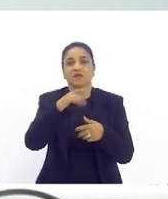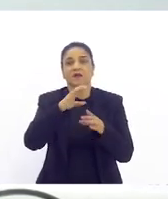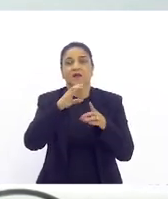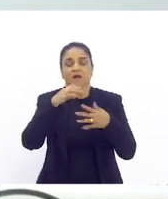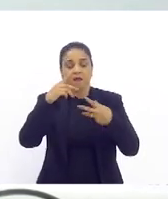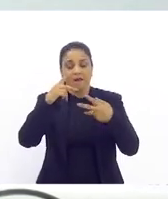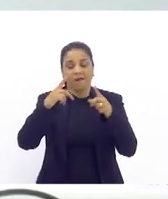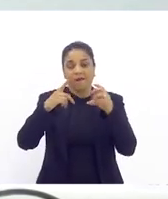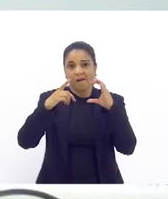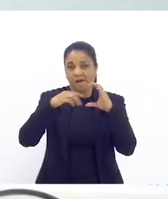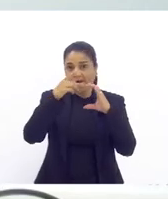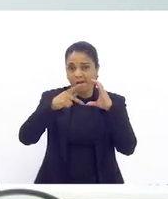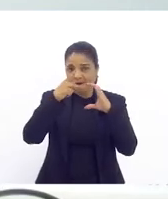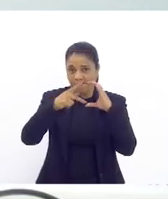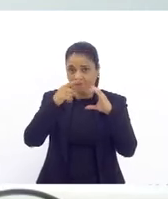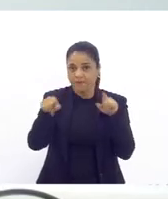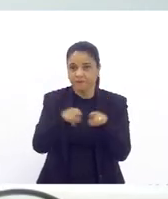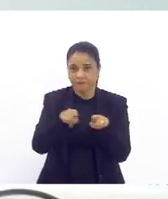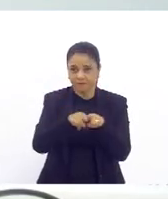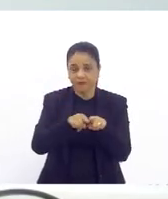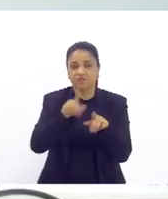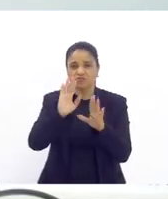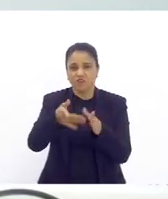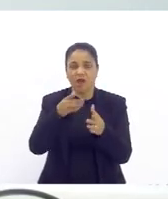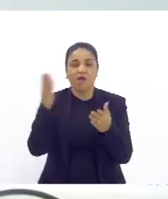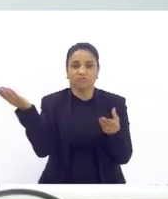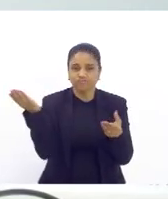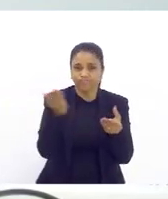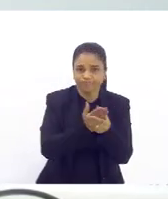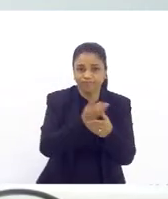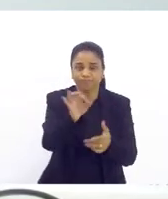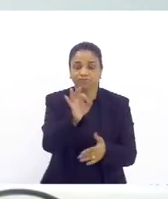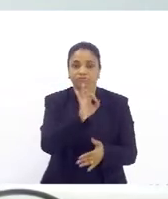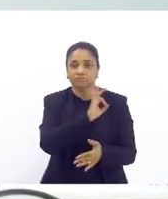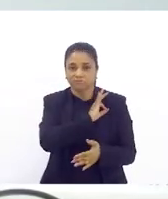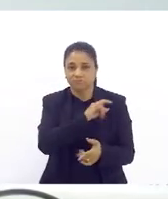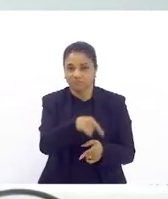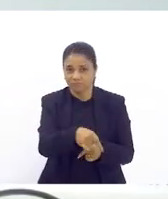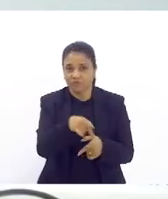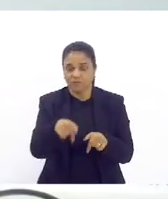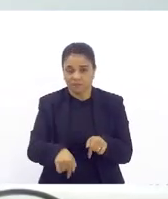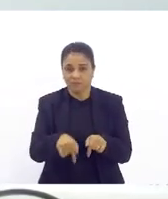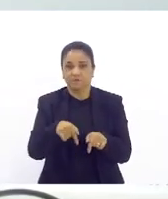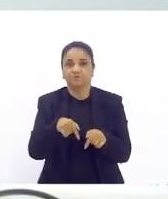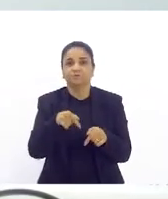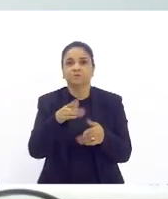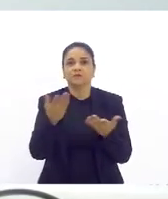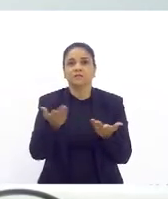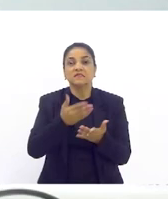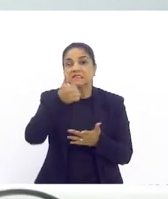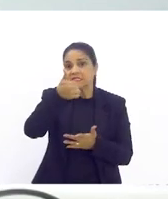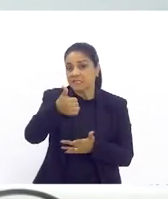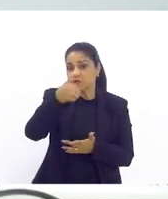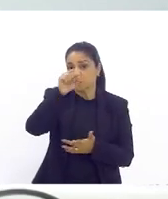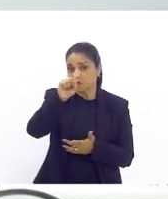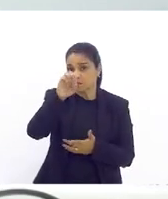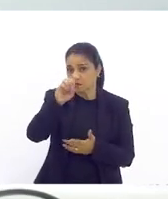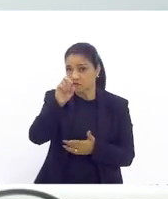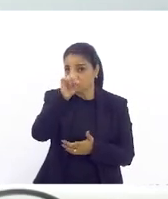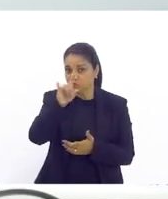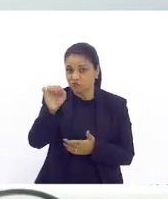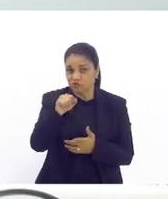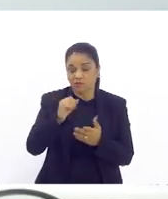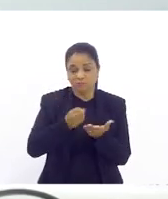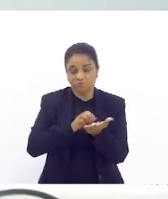condenou o estado do Rio de Janeiro e sim maio de 2021 a iniciar os preparativos necessários 180 Dias contatos da publicação